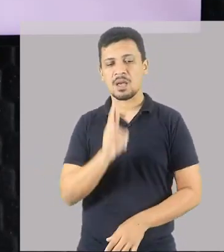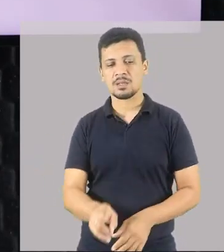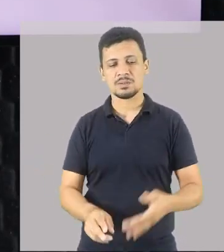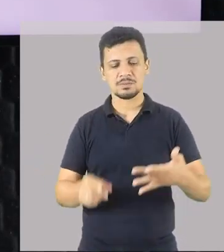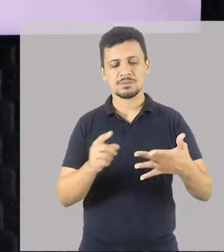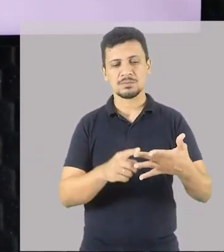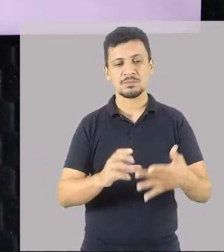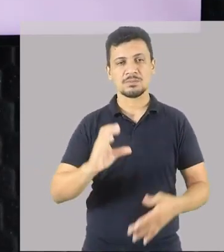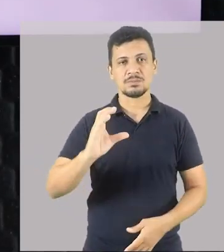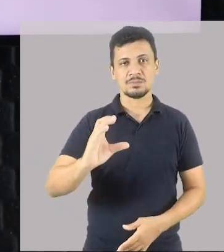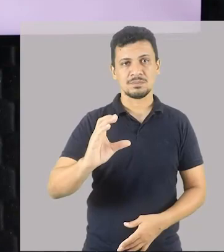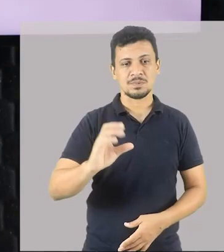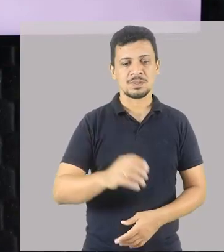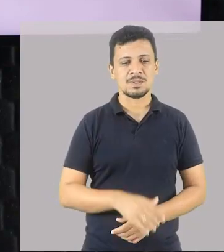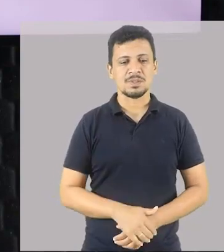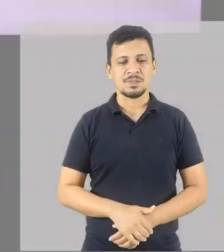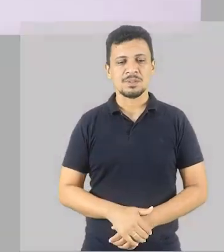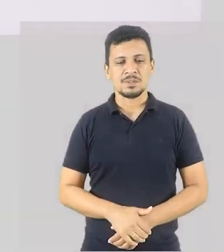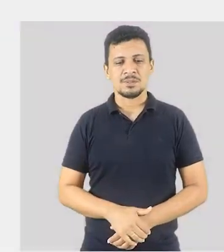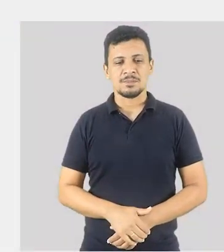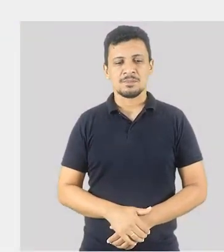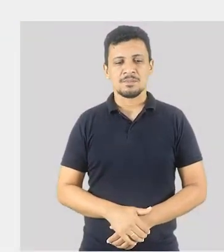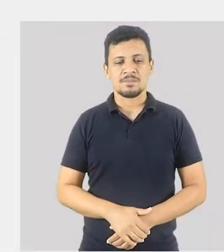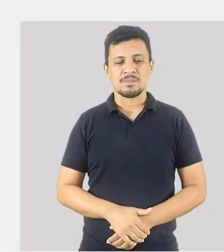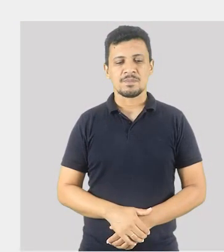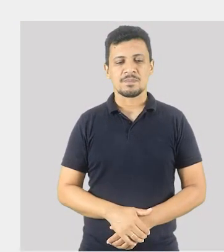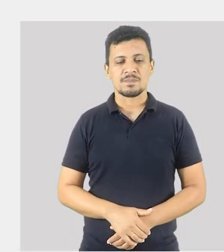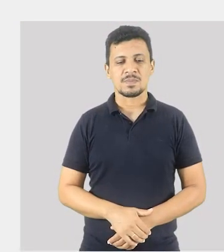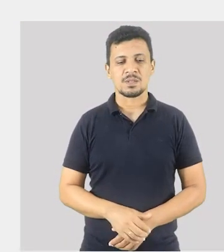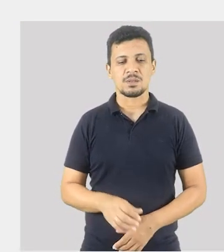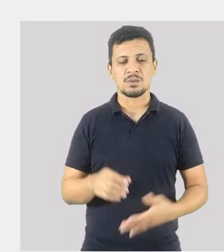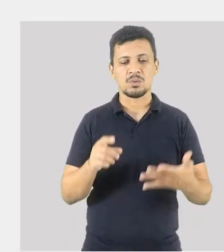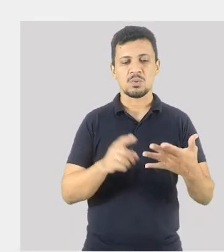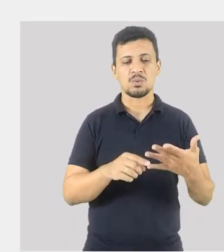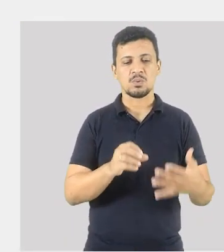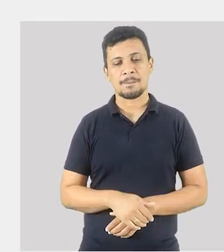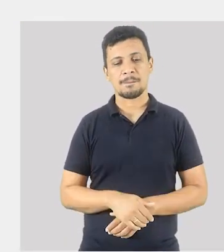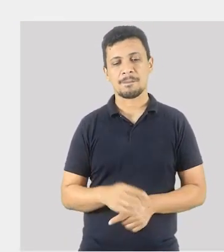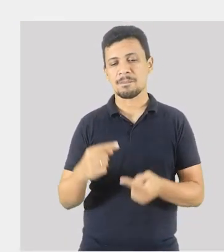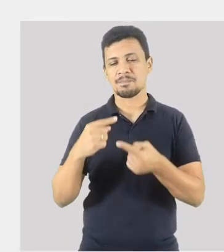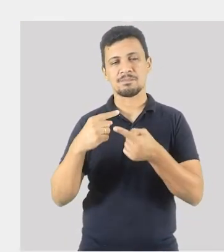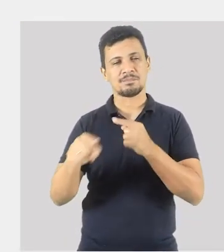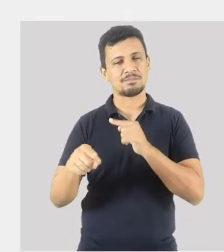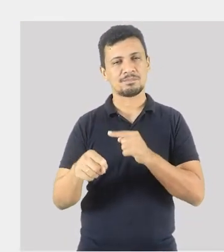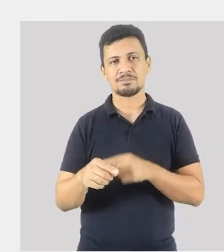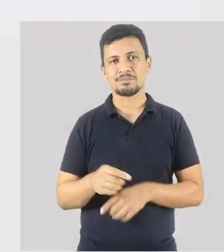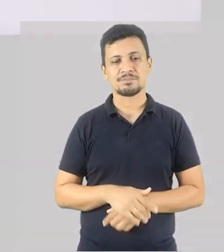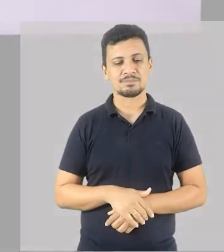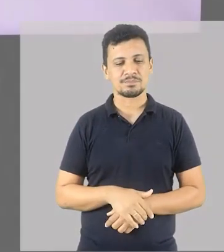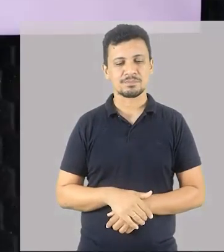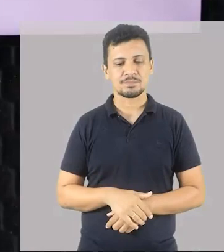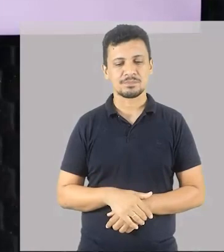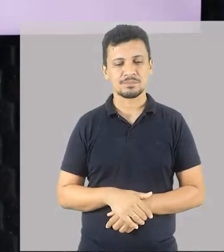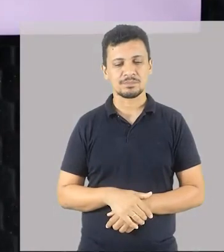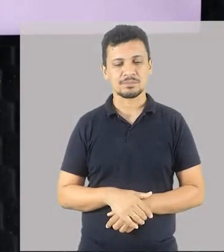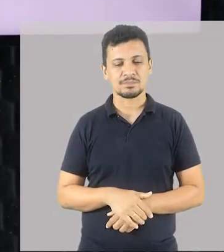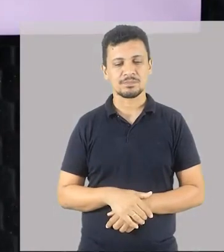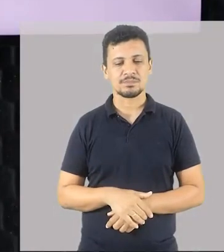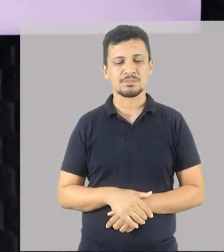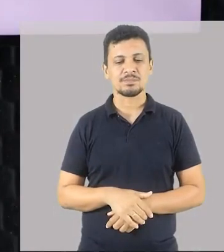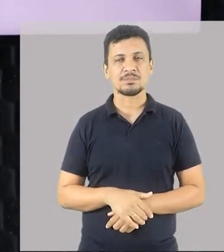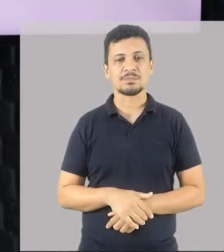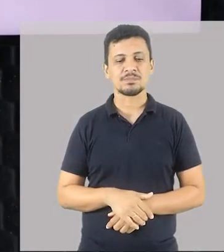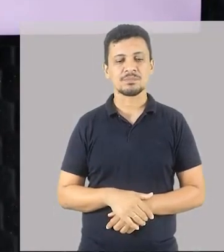C de casa. Aí, o que ele coloca? Em outrora, outra hora. Justaposição, primeiro teria que vir,